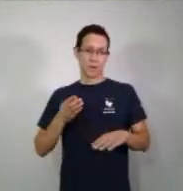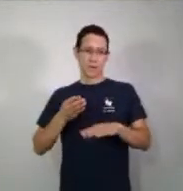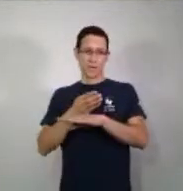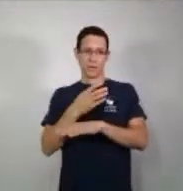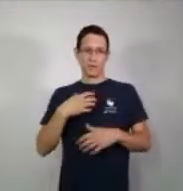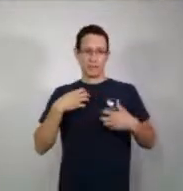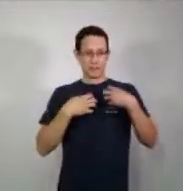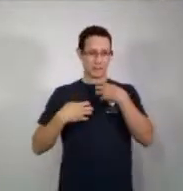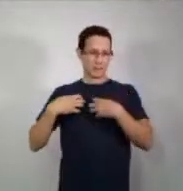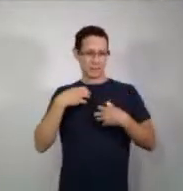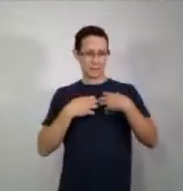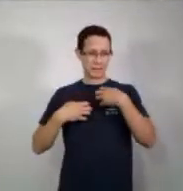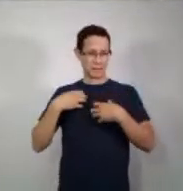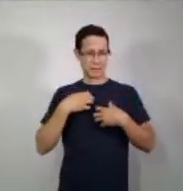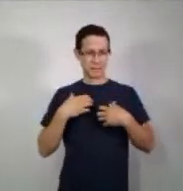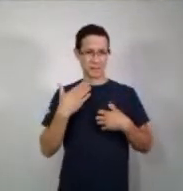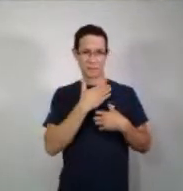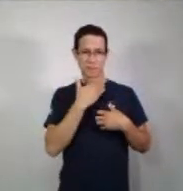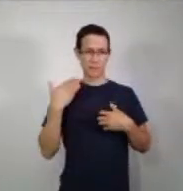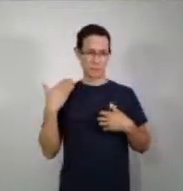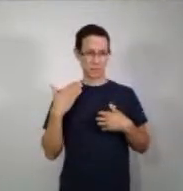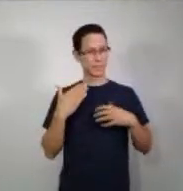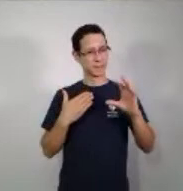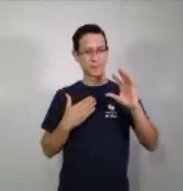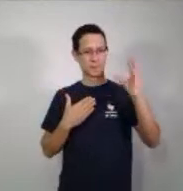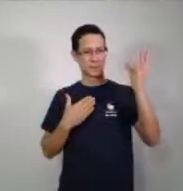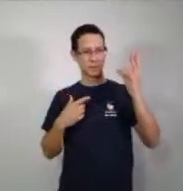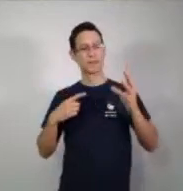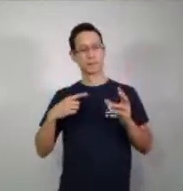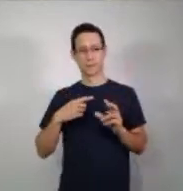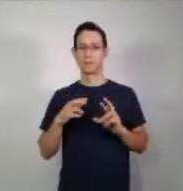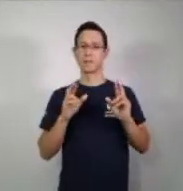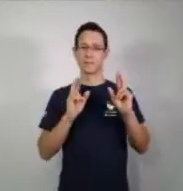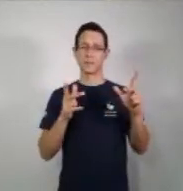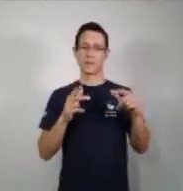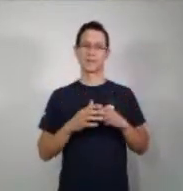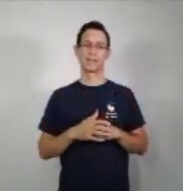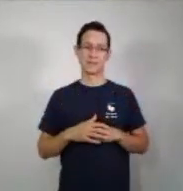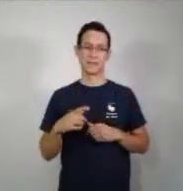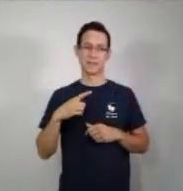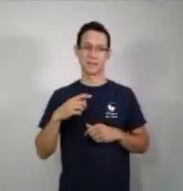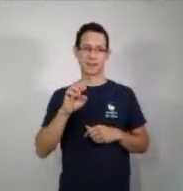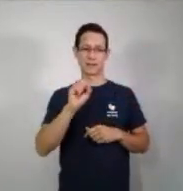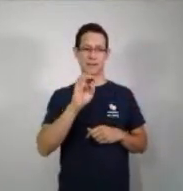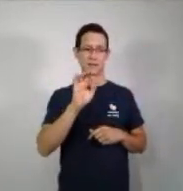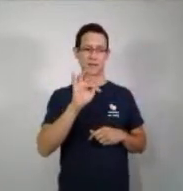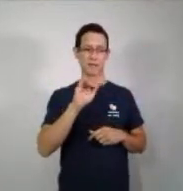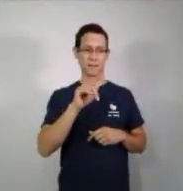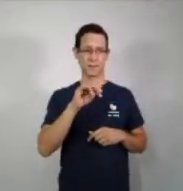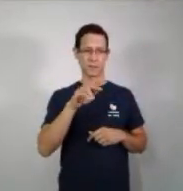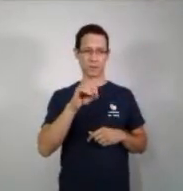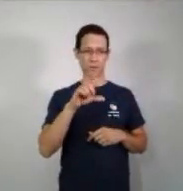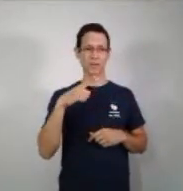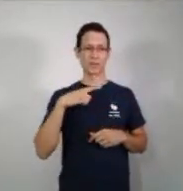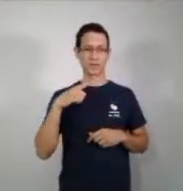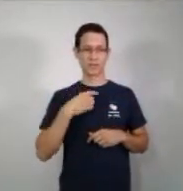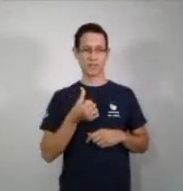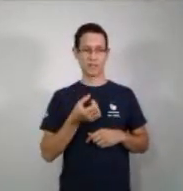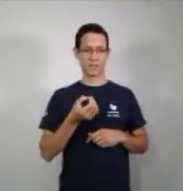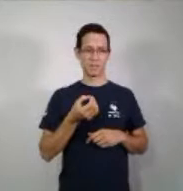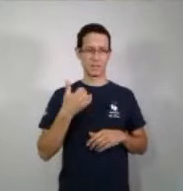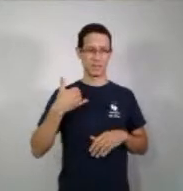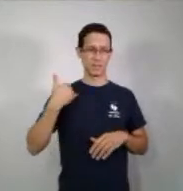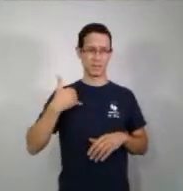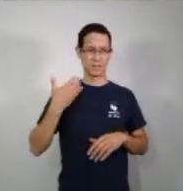desolado com a morte de Stefan Zweig, por mais parecido que seja, tinha muitas diferenças, né? O Stefan Zweig tinha mais de 60 anos, eu acho, era mais